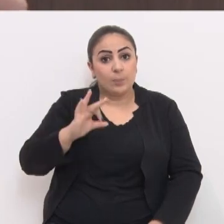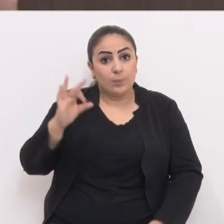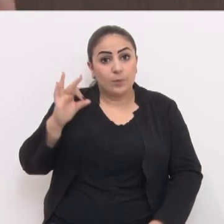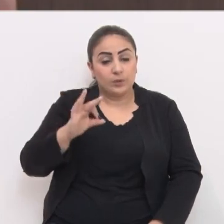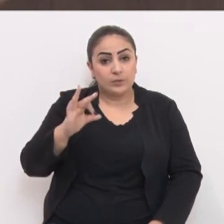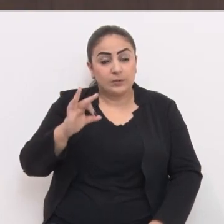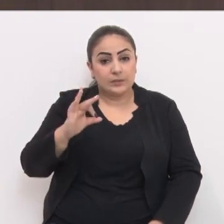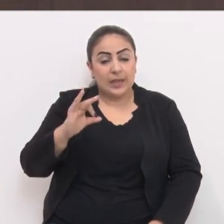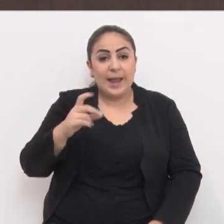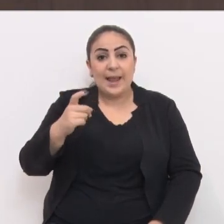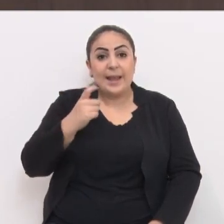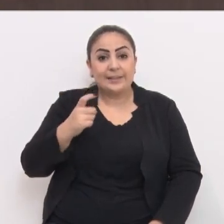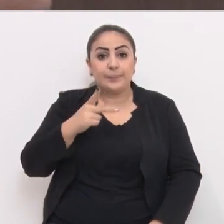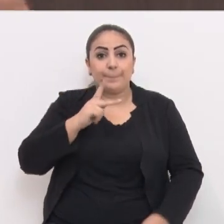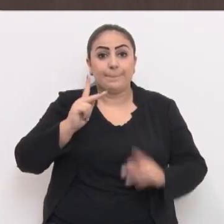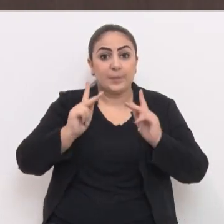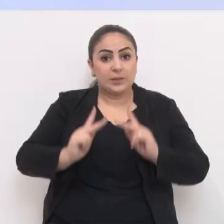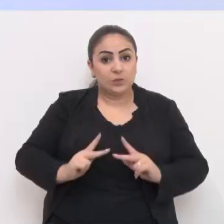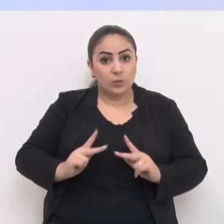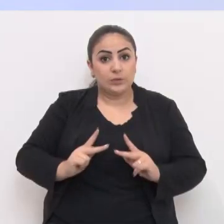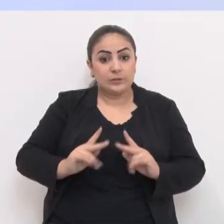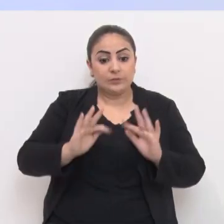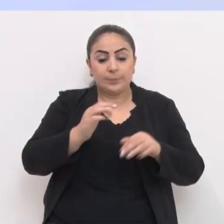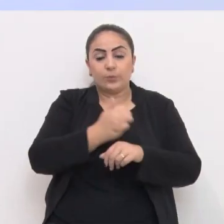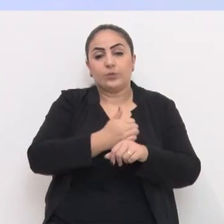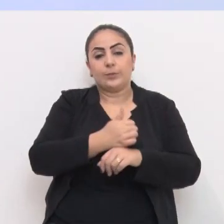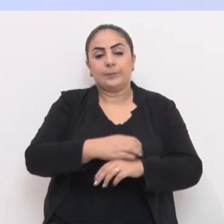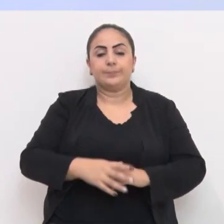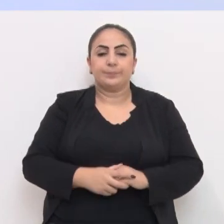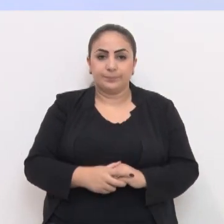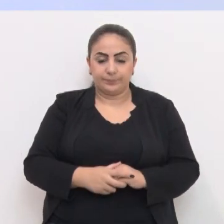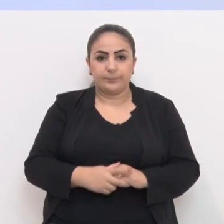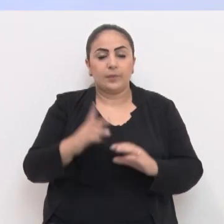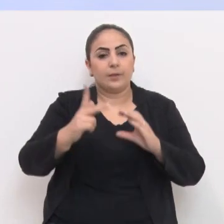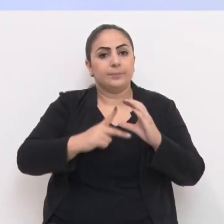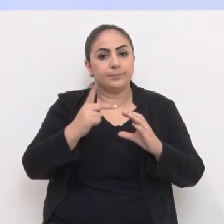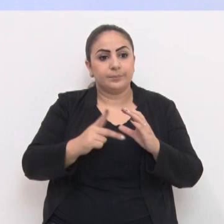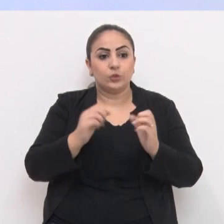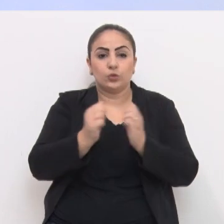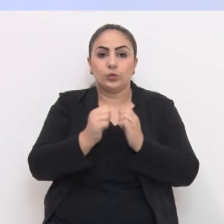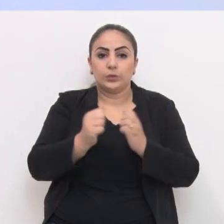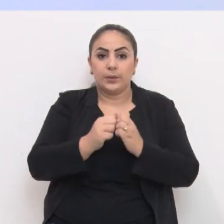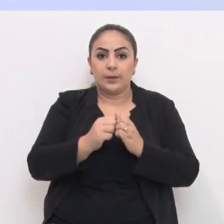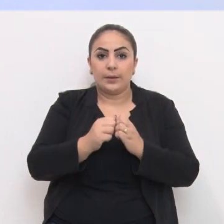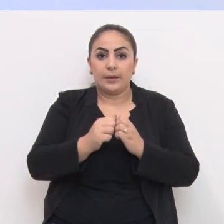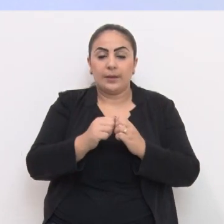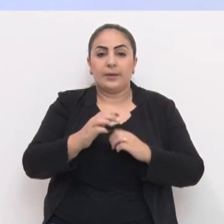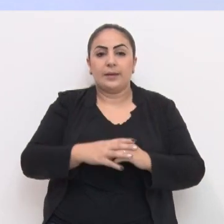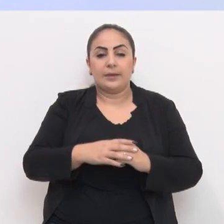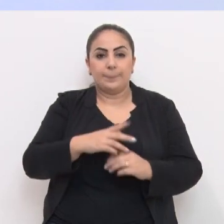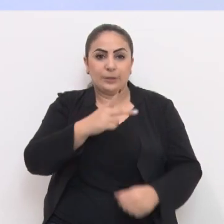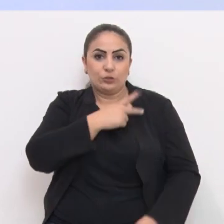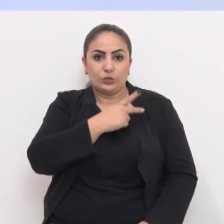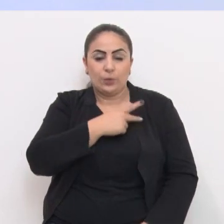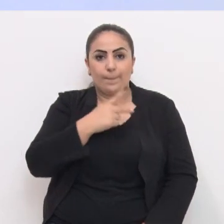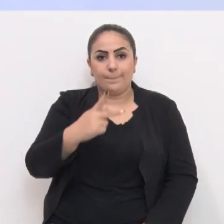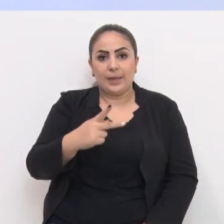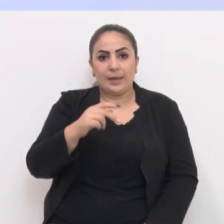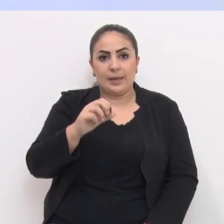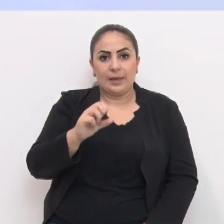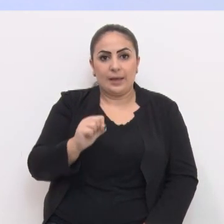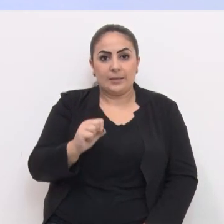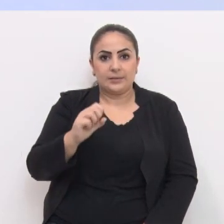ex-atletas que saíram profissionalmente dali. O Parlamento Municipal, através da bancada do PSDB, prestou